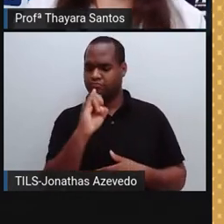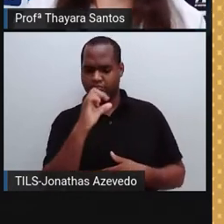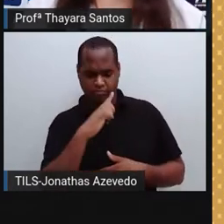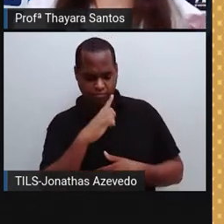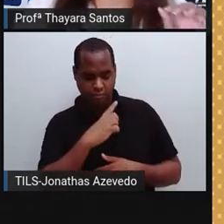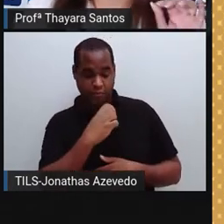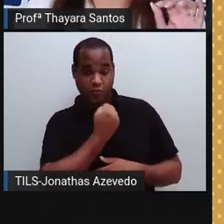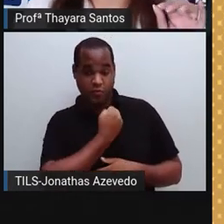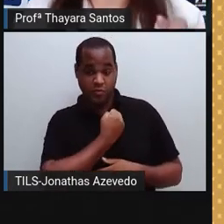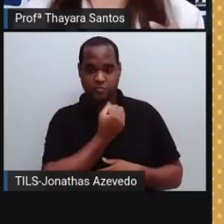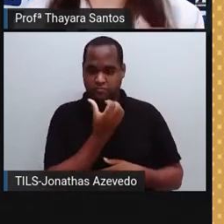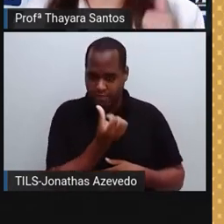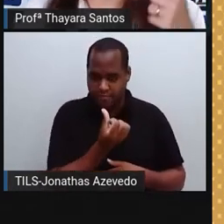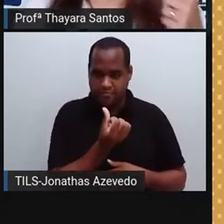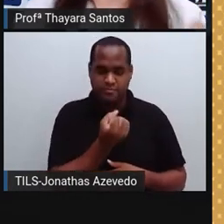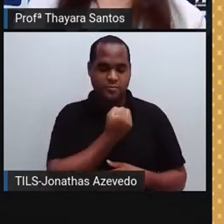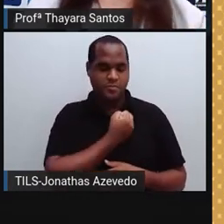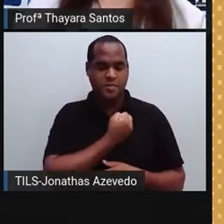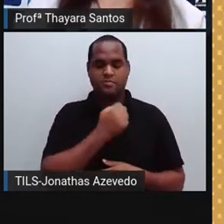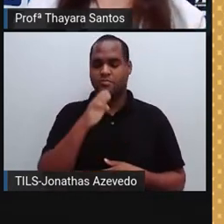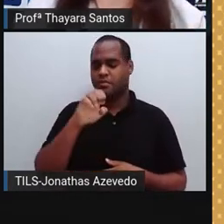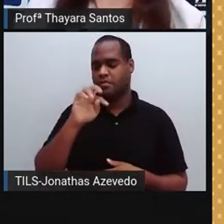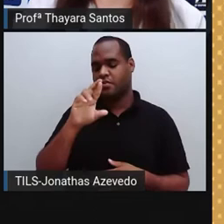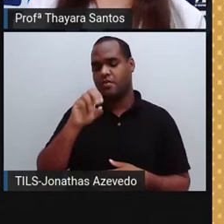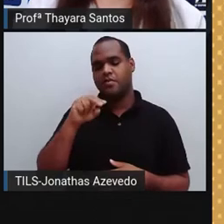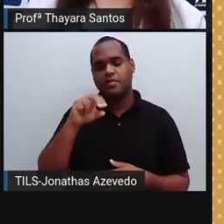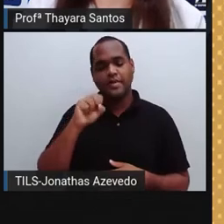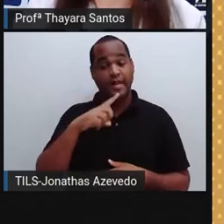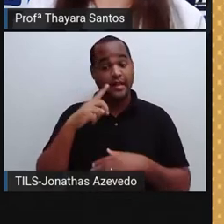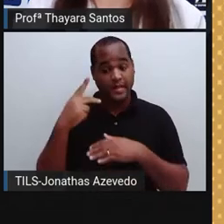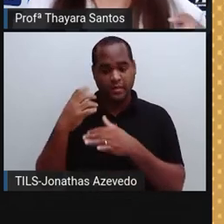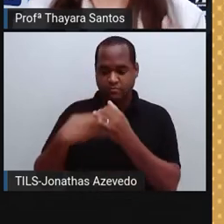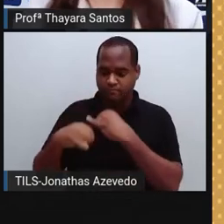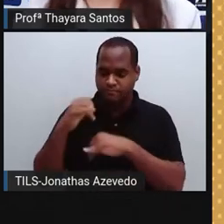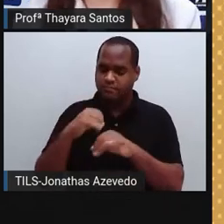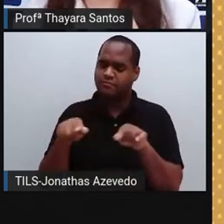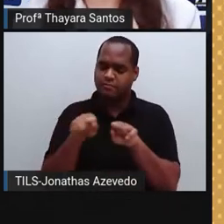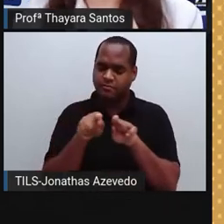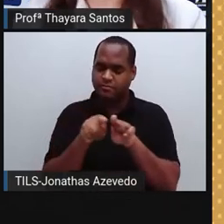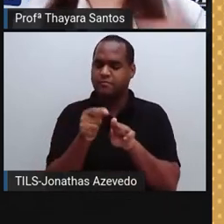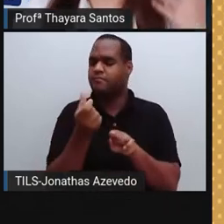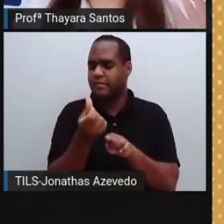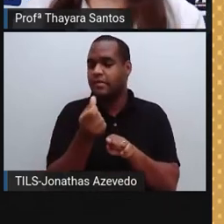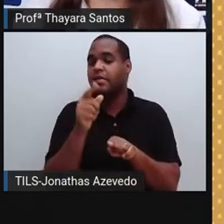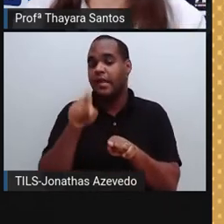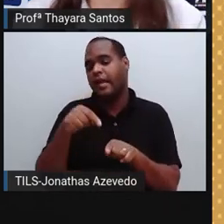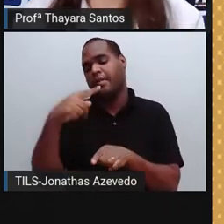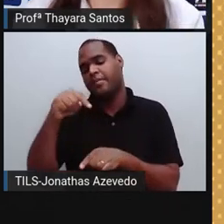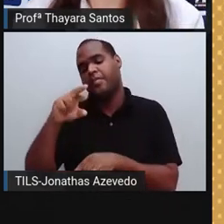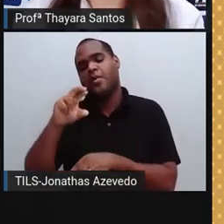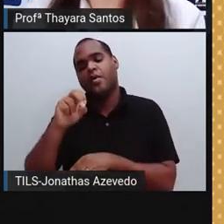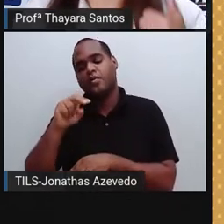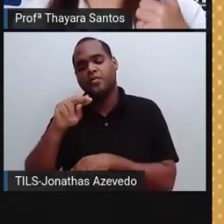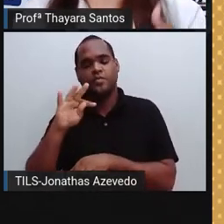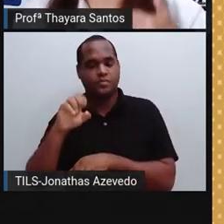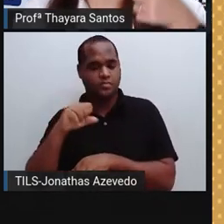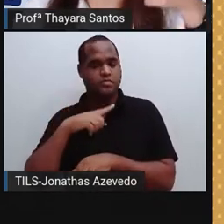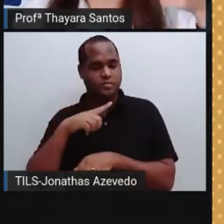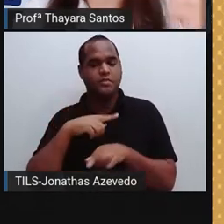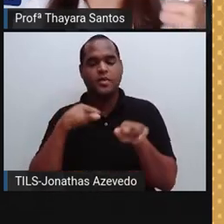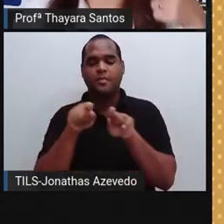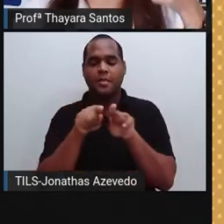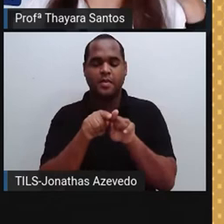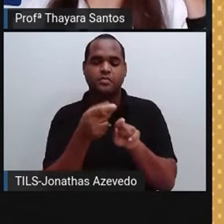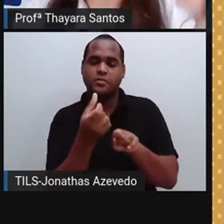atômico 6, o número de elétrons desse elemento químico também vai ser 6. E o número de prótons também vai ser 6, porque a gente sabe que o